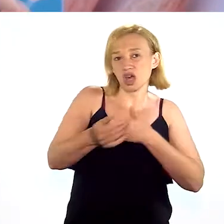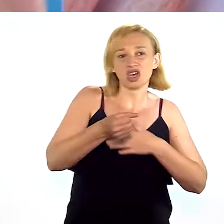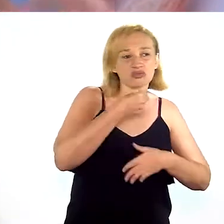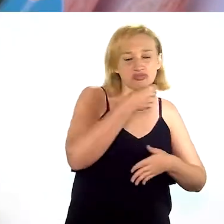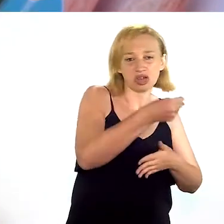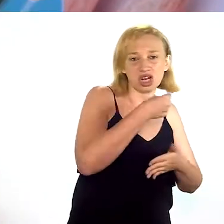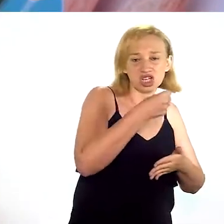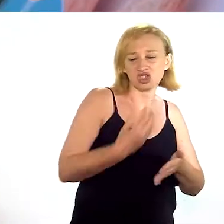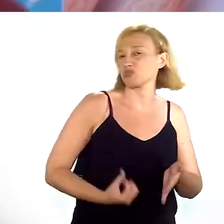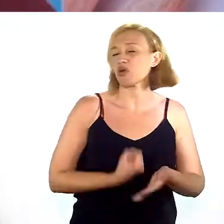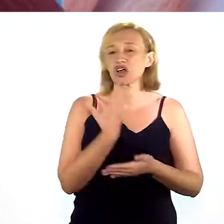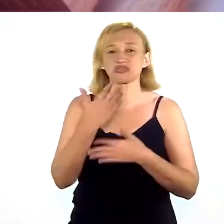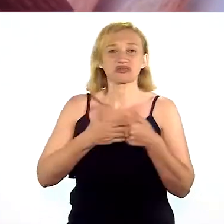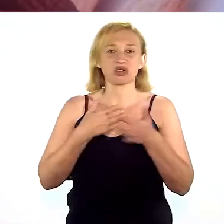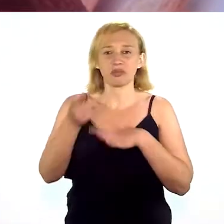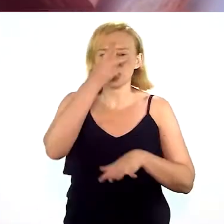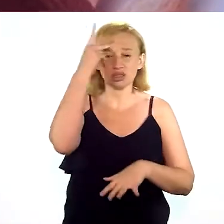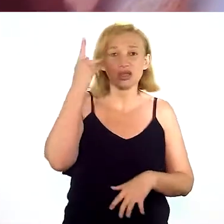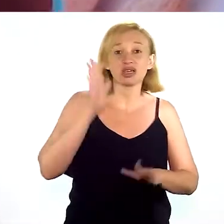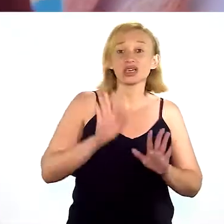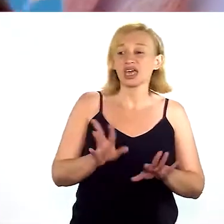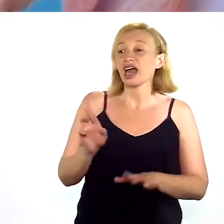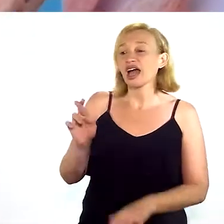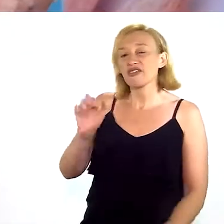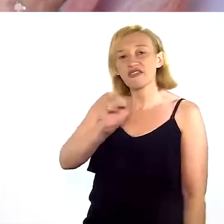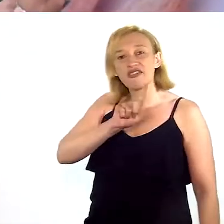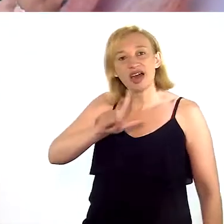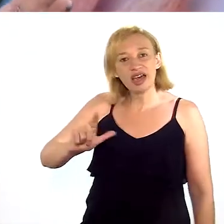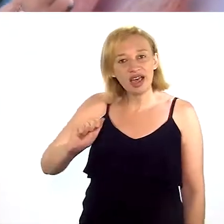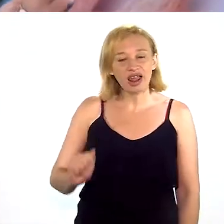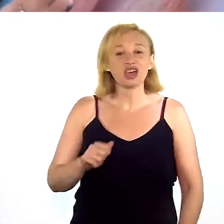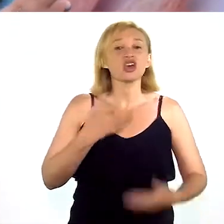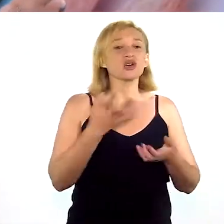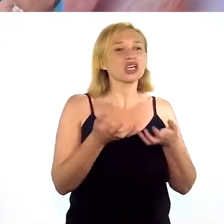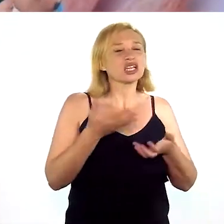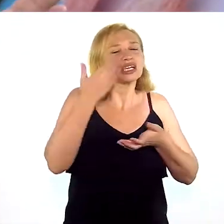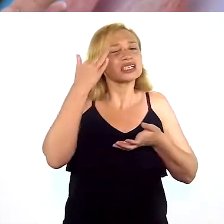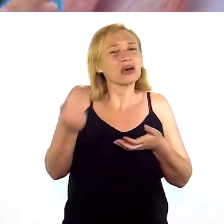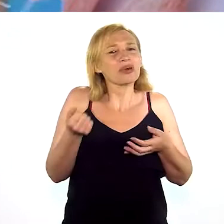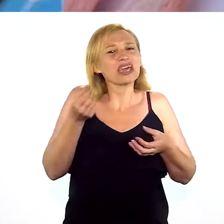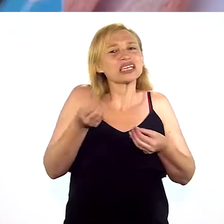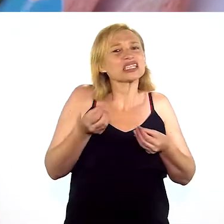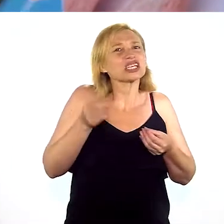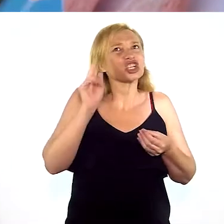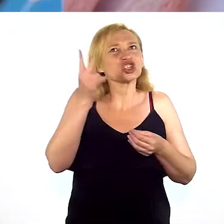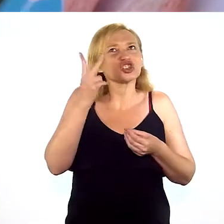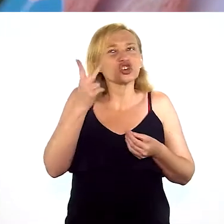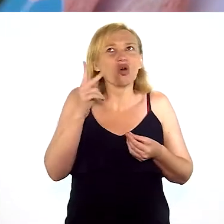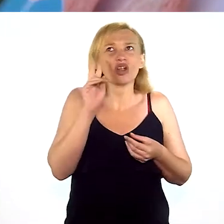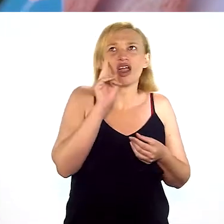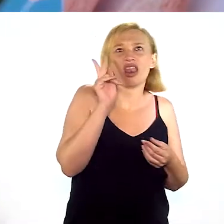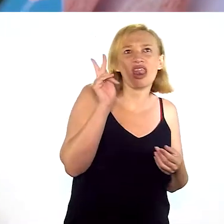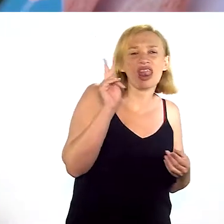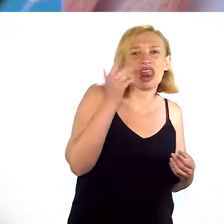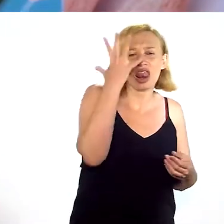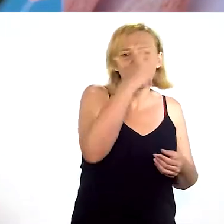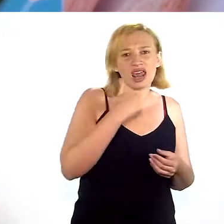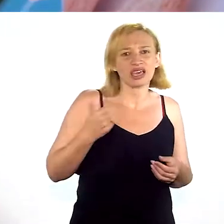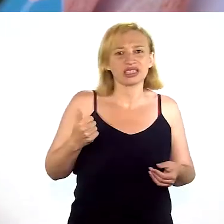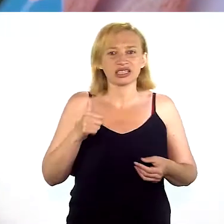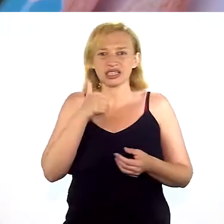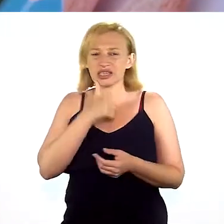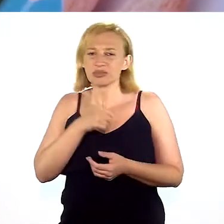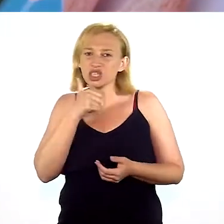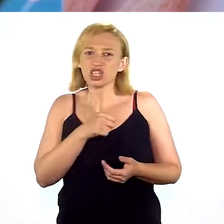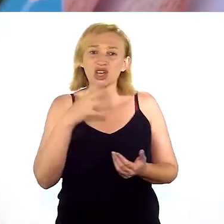ele jornalista, poeta, enfim. E aí, Rafaela, eu queria saber essa história tão linda